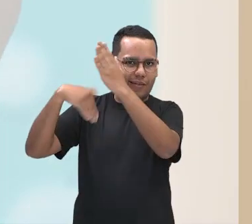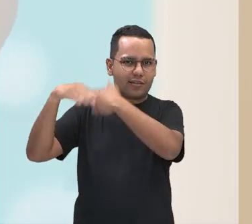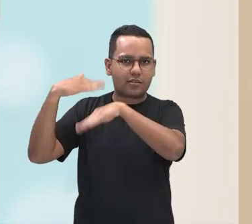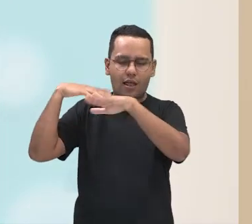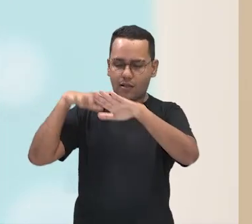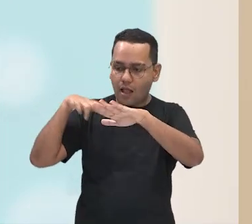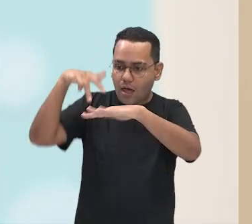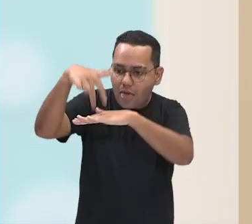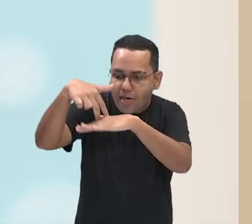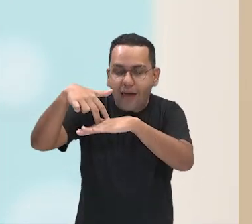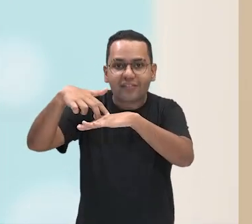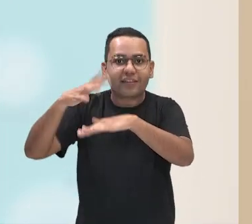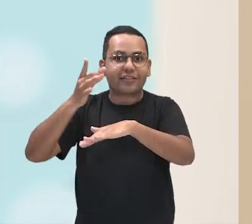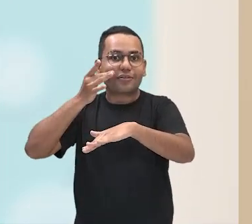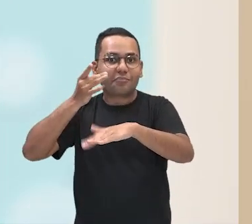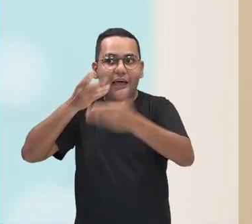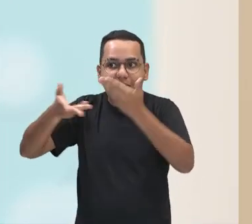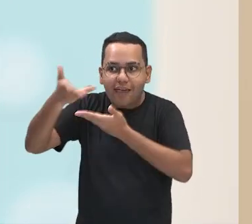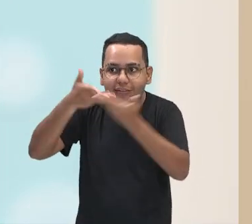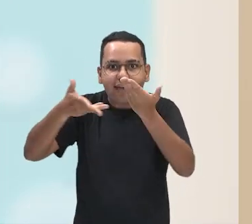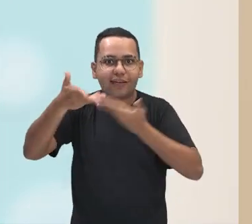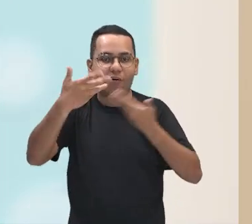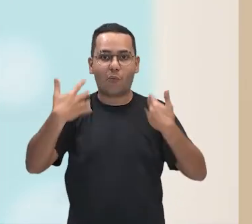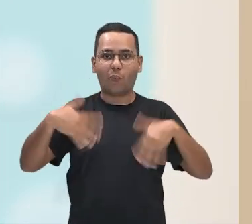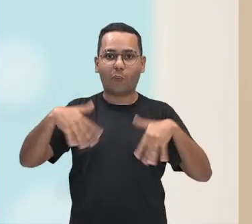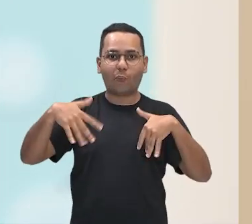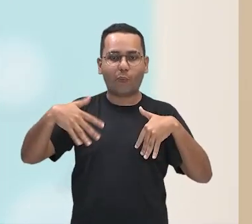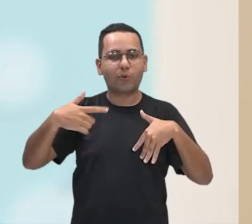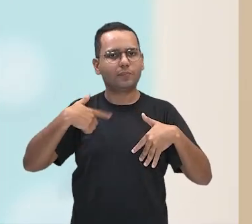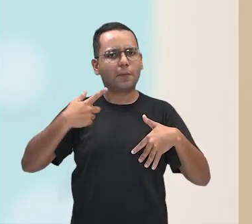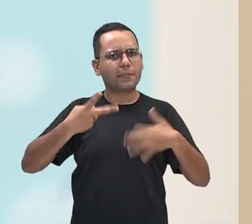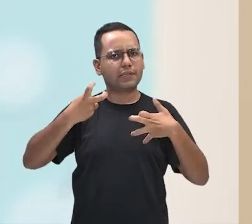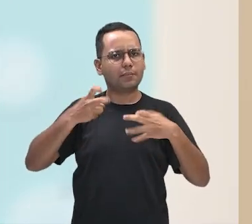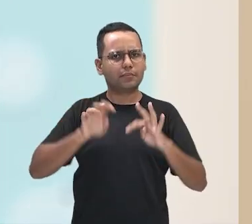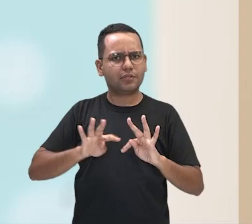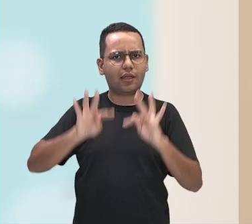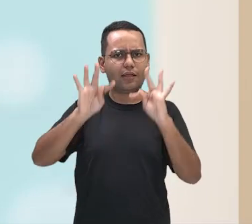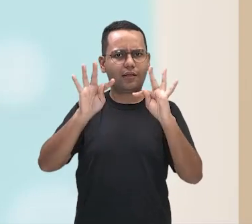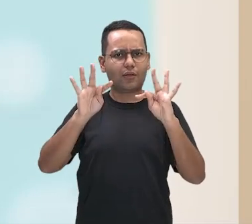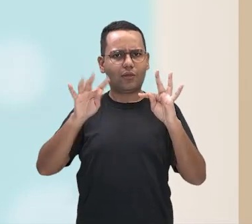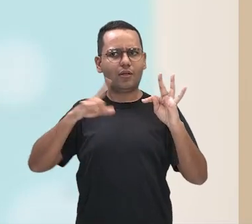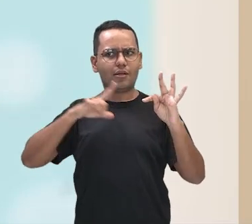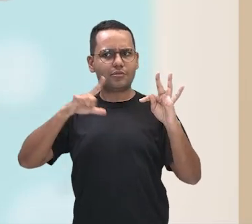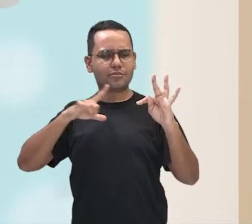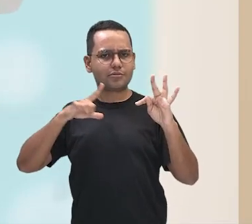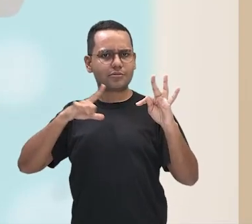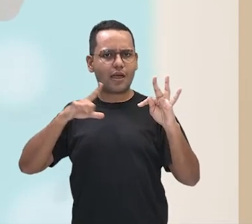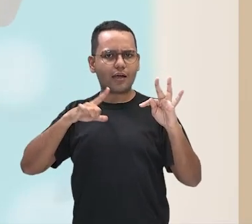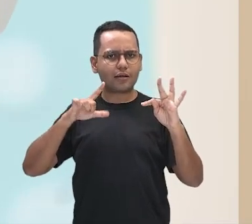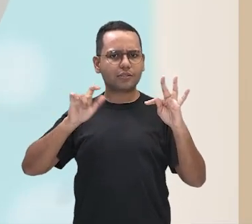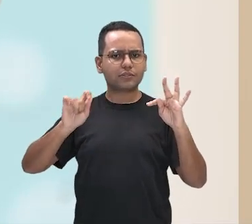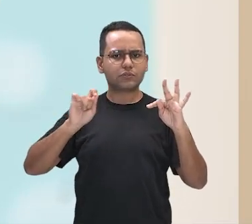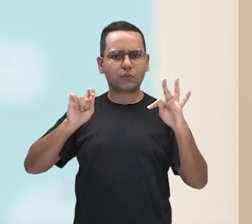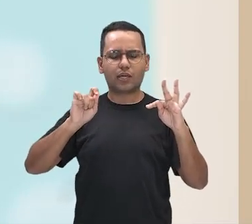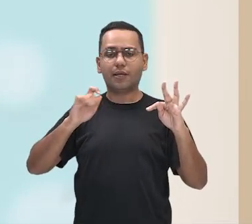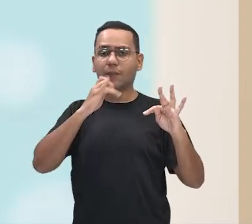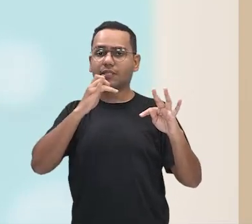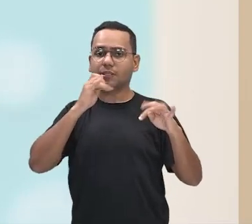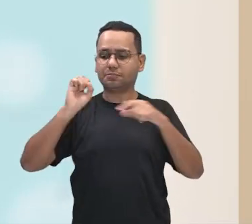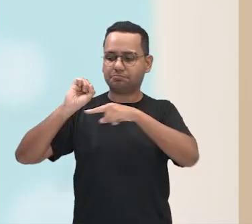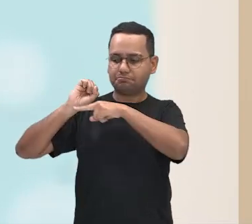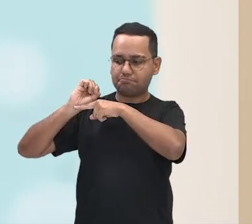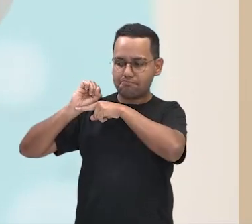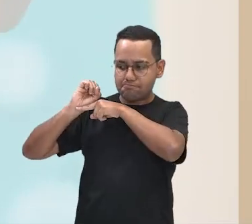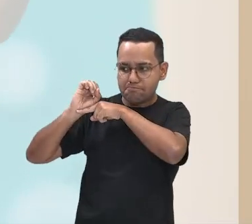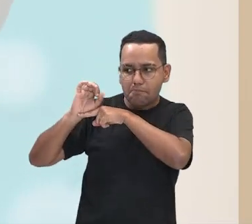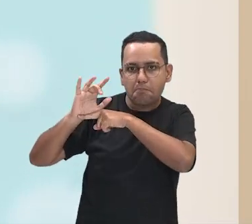olha a possibilidade que a tecnologia me permitiu. A partir do momento que ele faz uma projeção com uma amplitude muito grande,